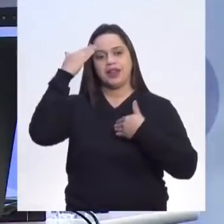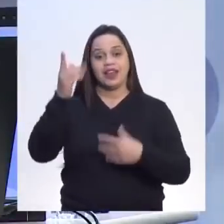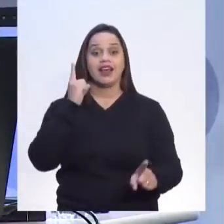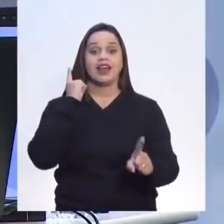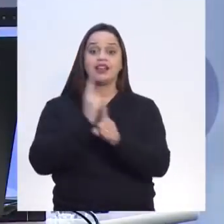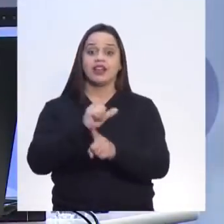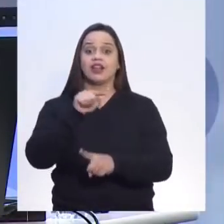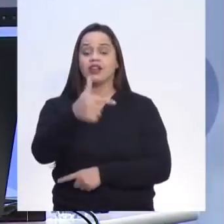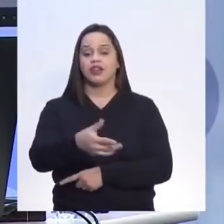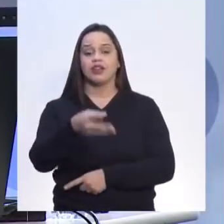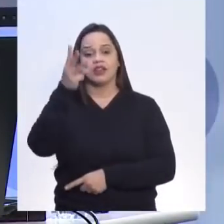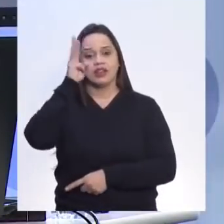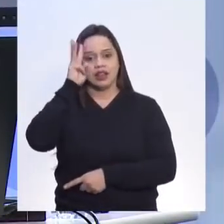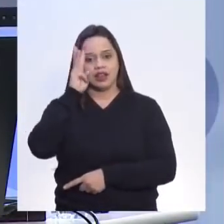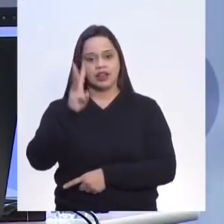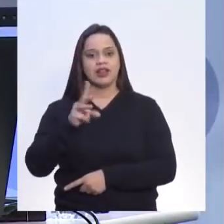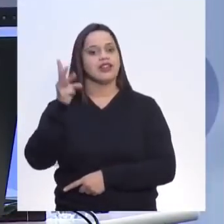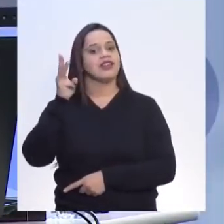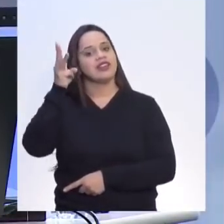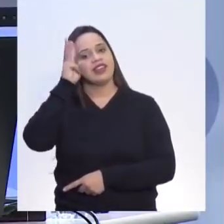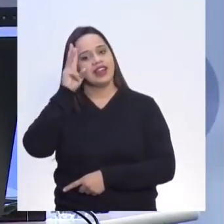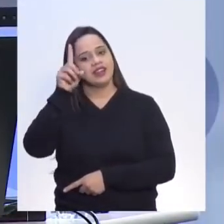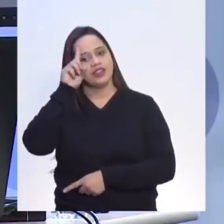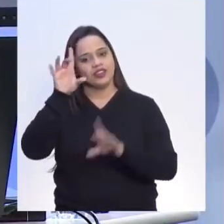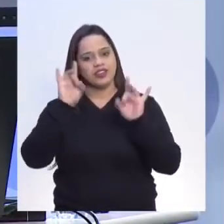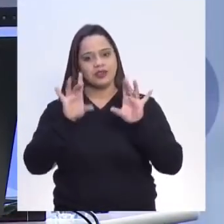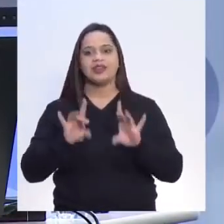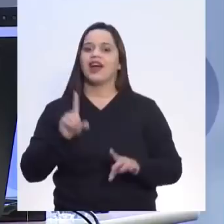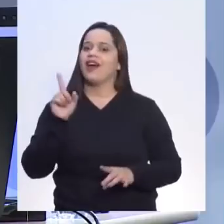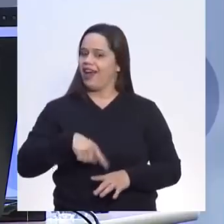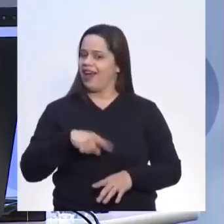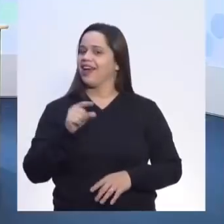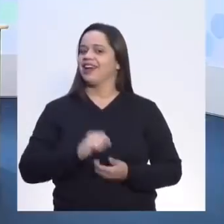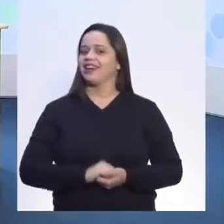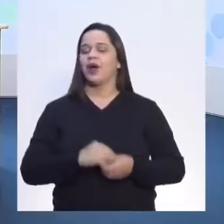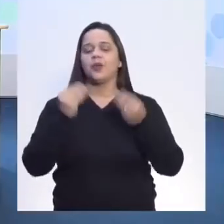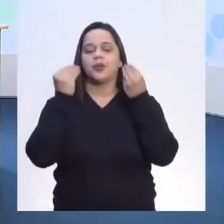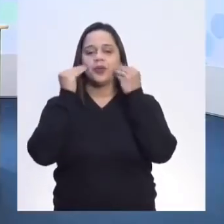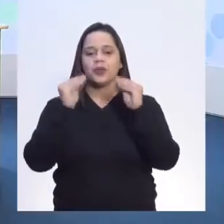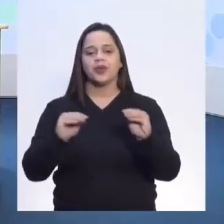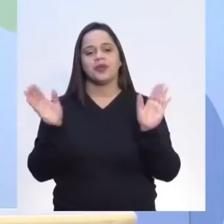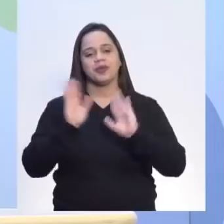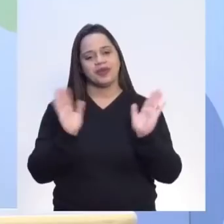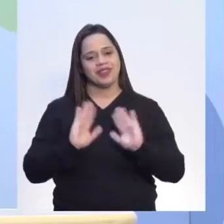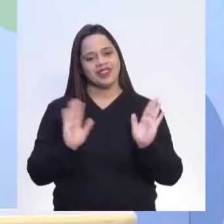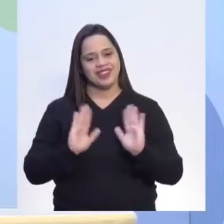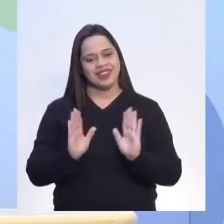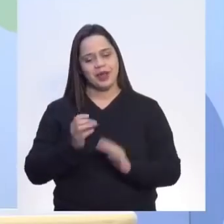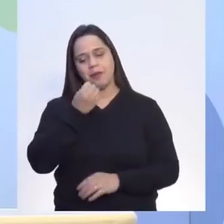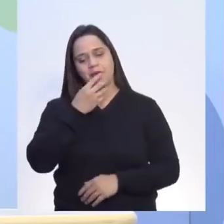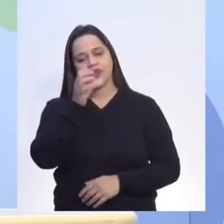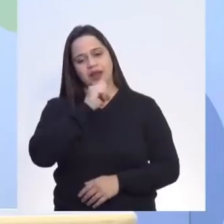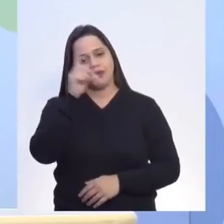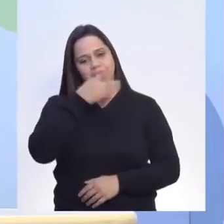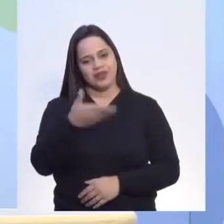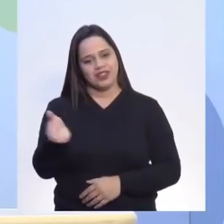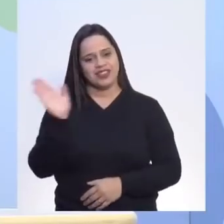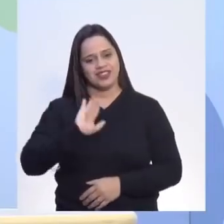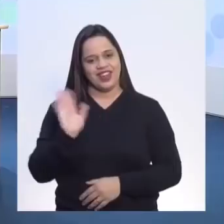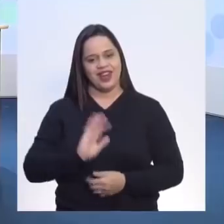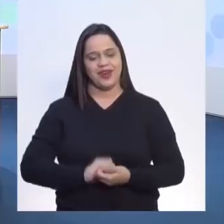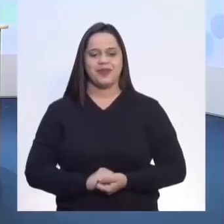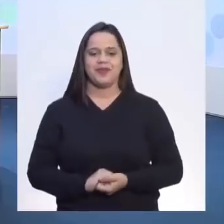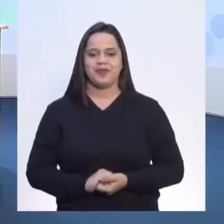até terça-feira. Terça-feira é um dia especial. Ah, é sim. Então, beijos, até, gente. Beijo, bom final de semana. Tchau,